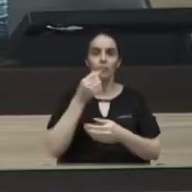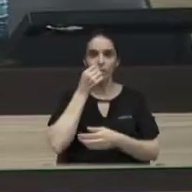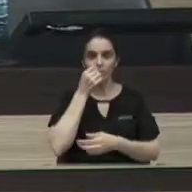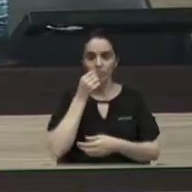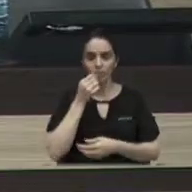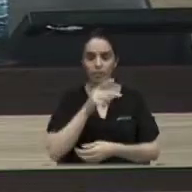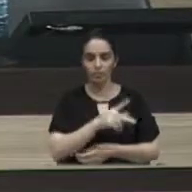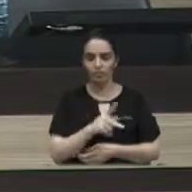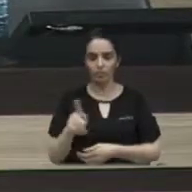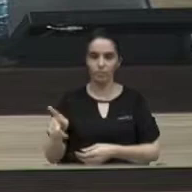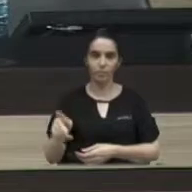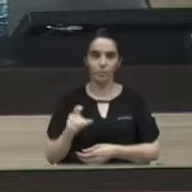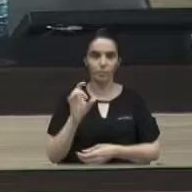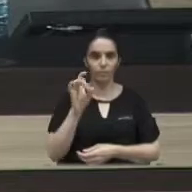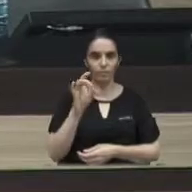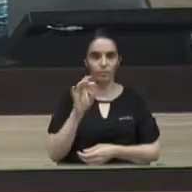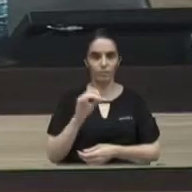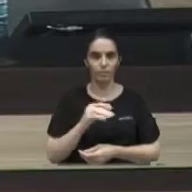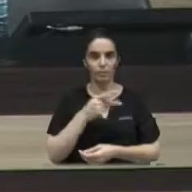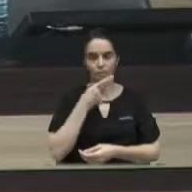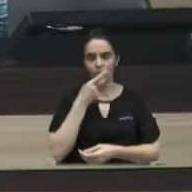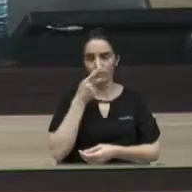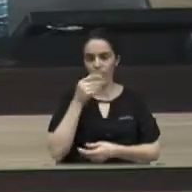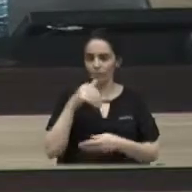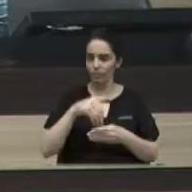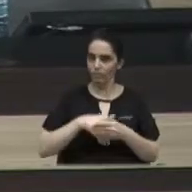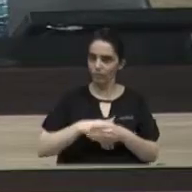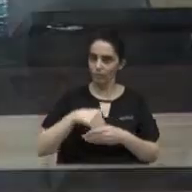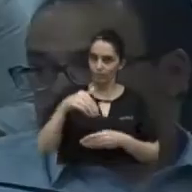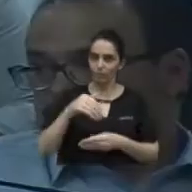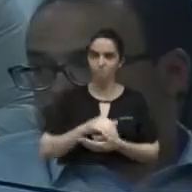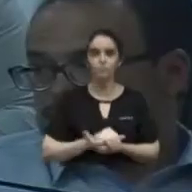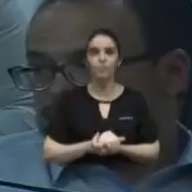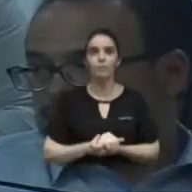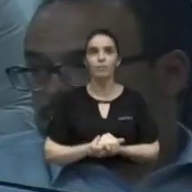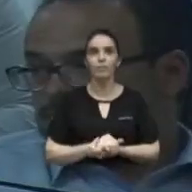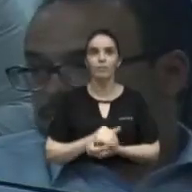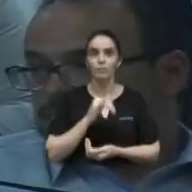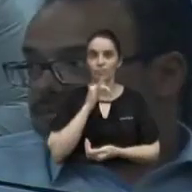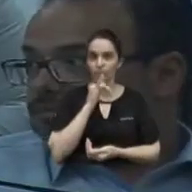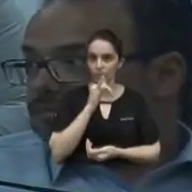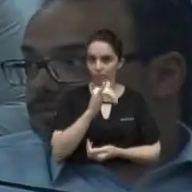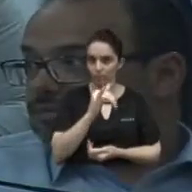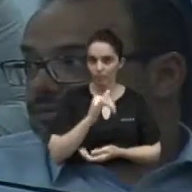Presidente, então, apenas para reiterar meu voto e dizer que